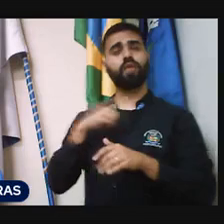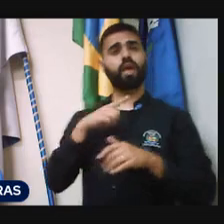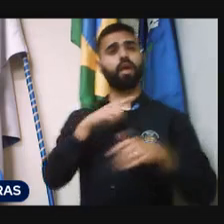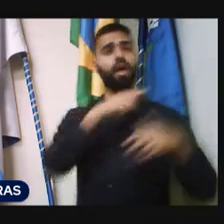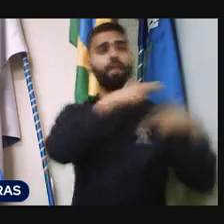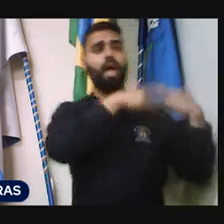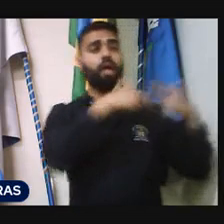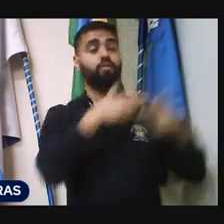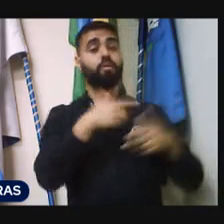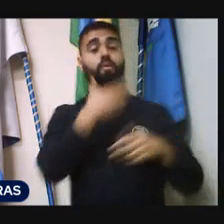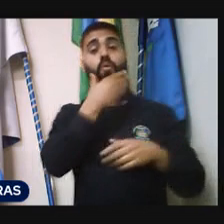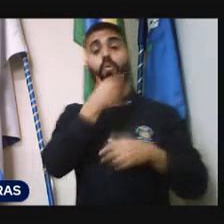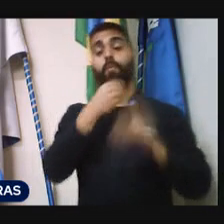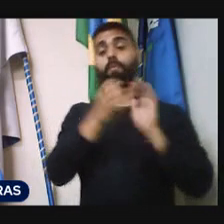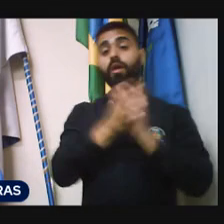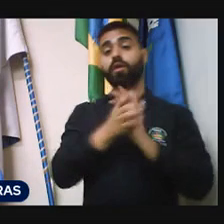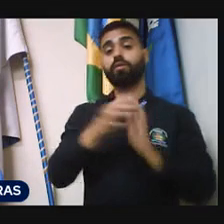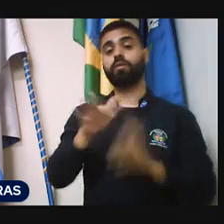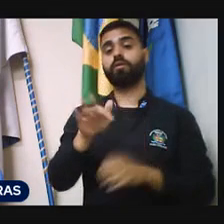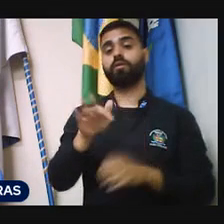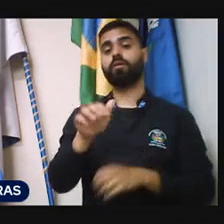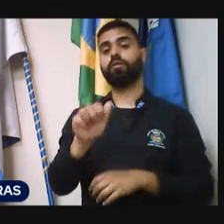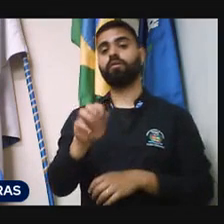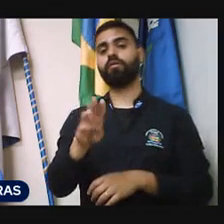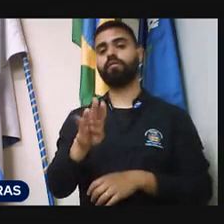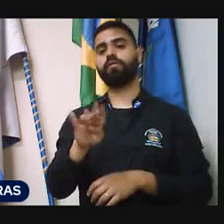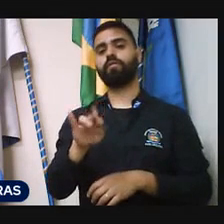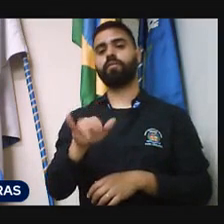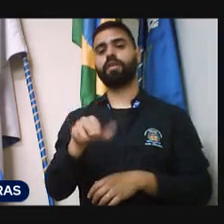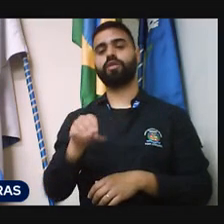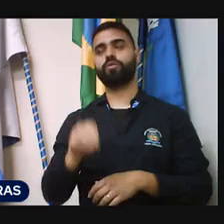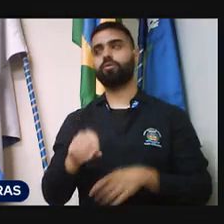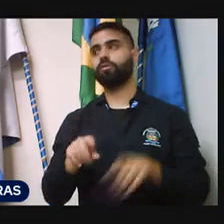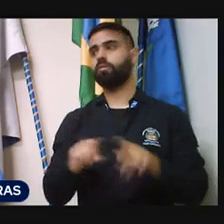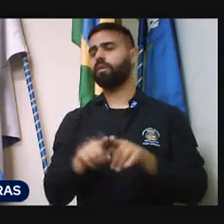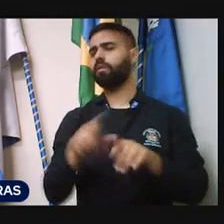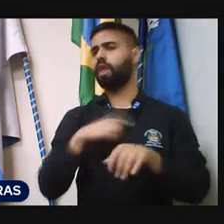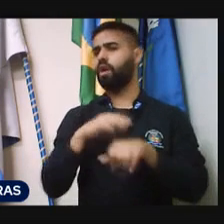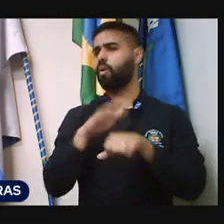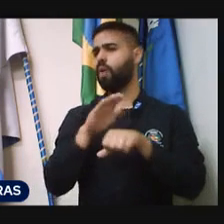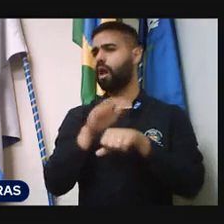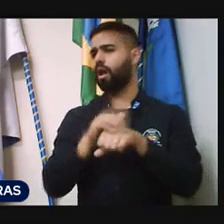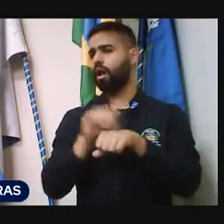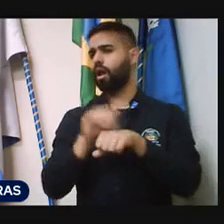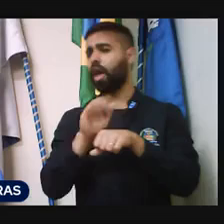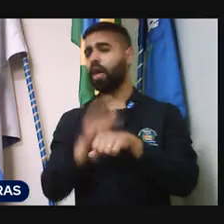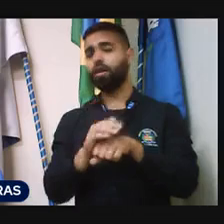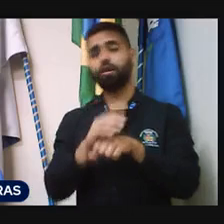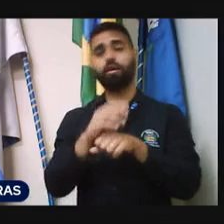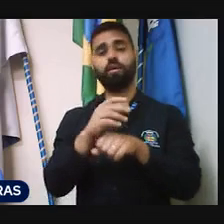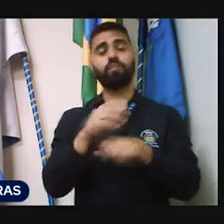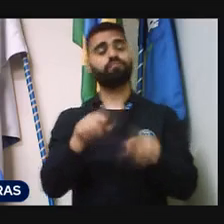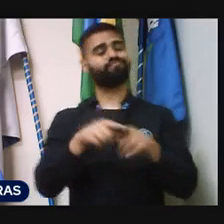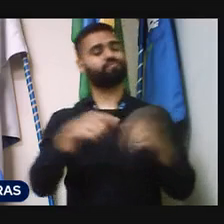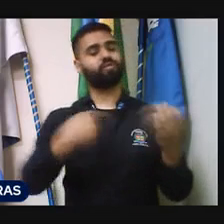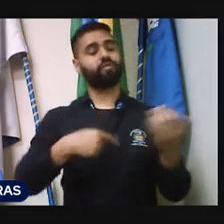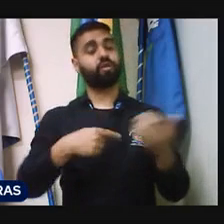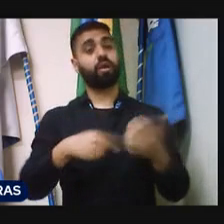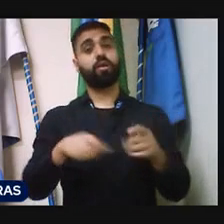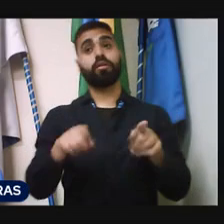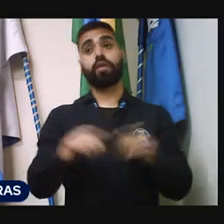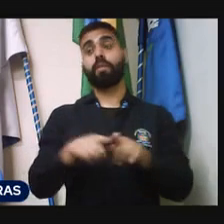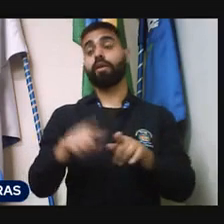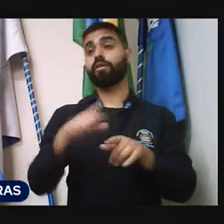marido Fabrício através também do deputado federal Felipe bornier tem um carinho tremendo por aquele lugar não é à toa